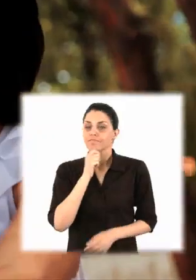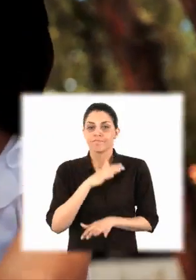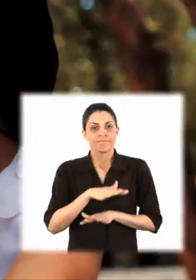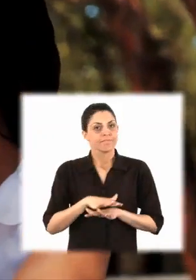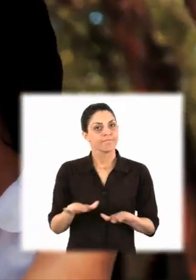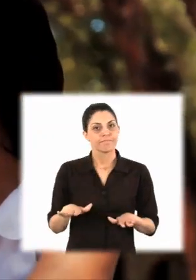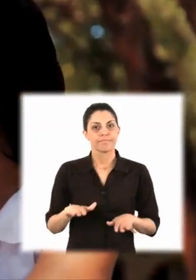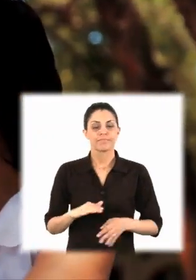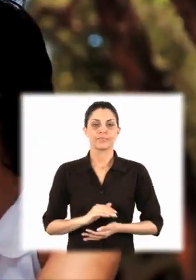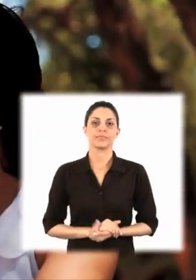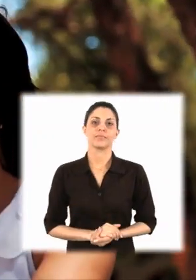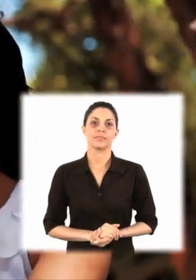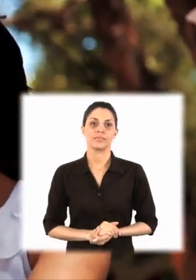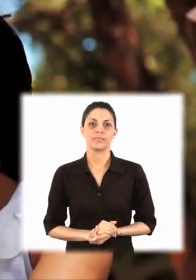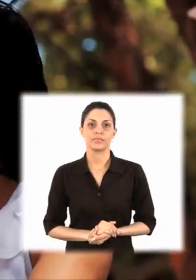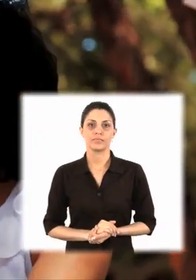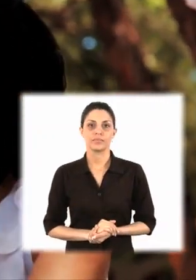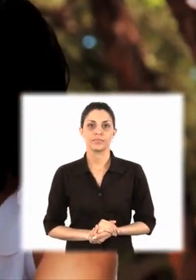sempre sem jeito.